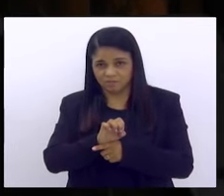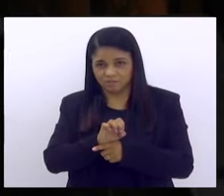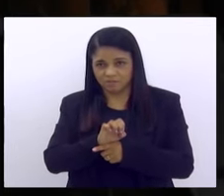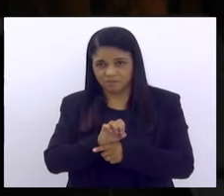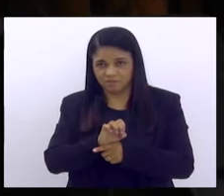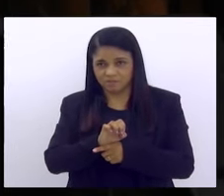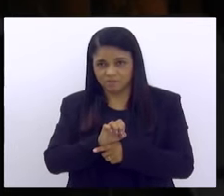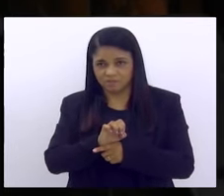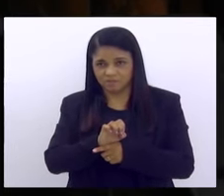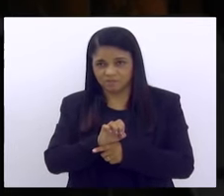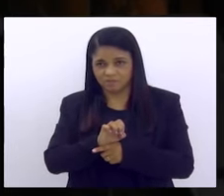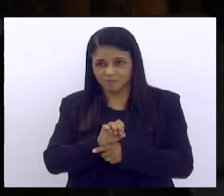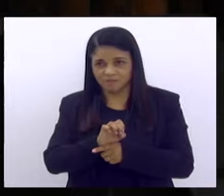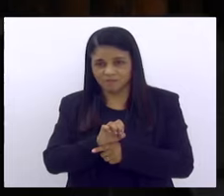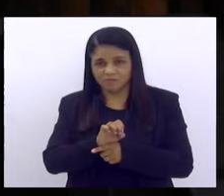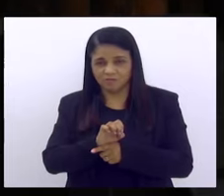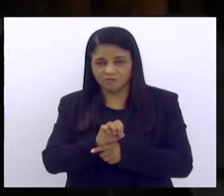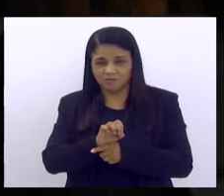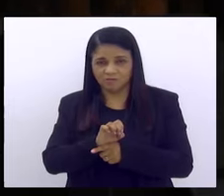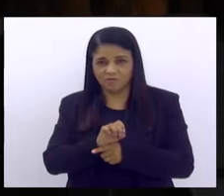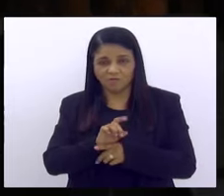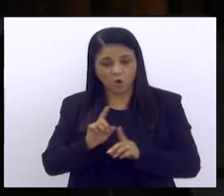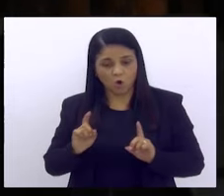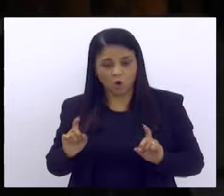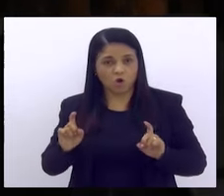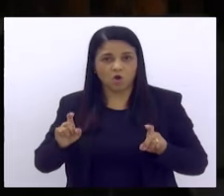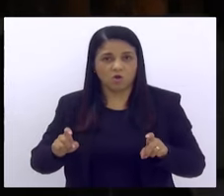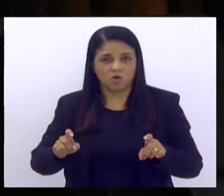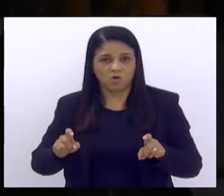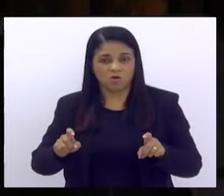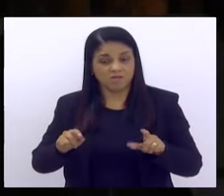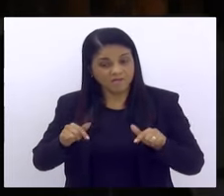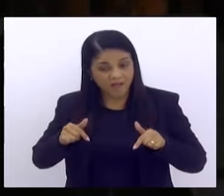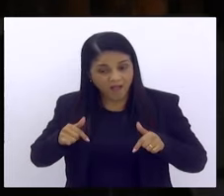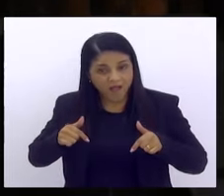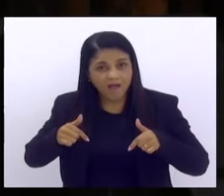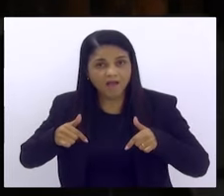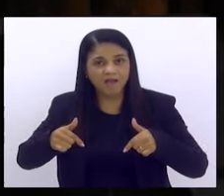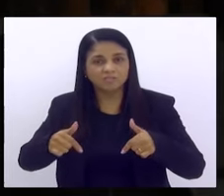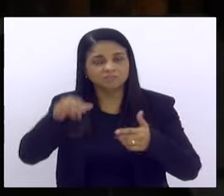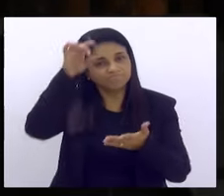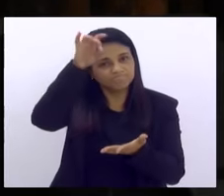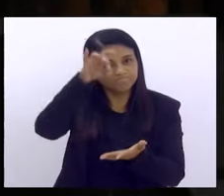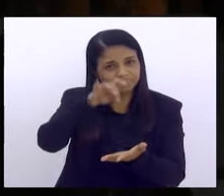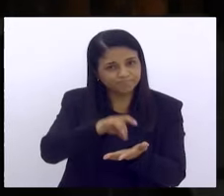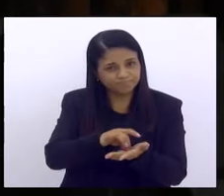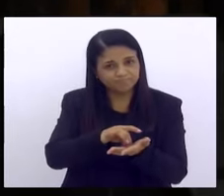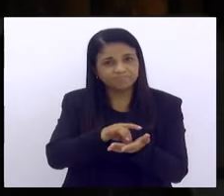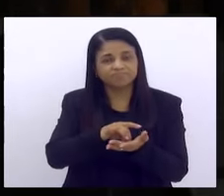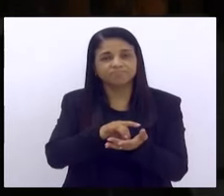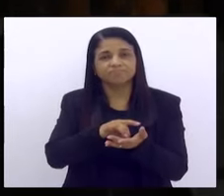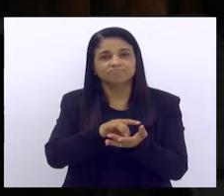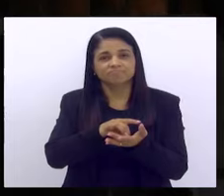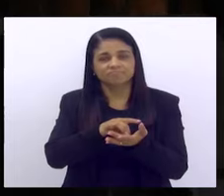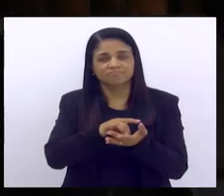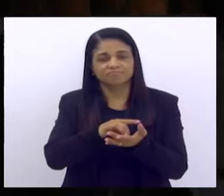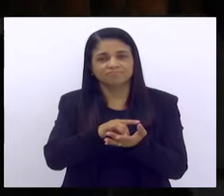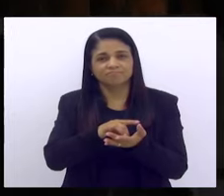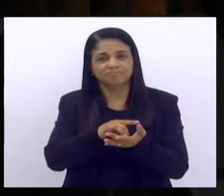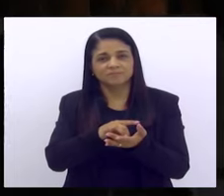cumprindo exclusivamente os seus mandatos, mas estavam ali agindo oficialmente, formalmente, com